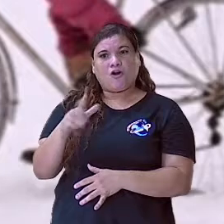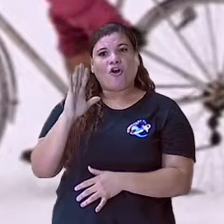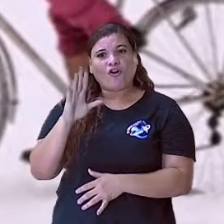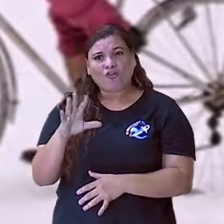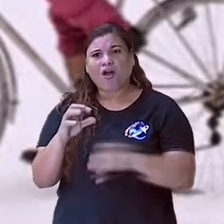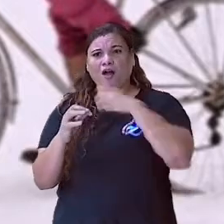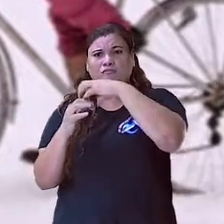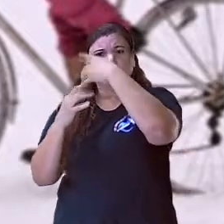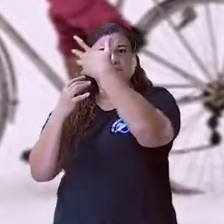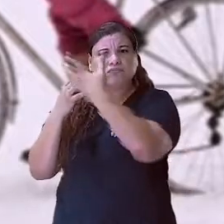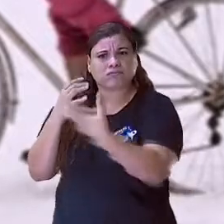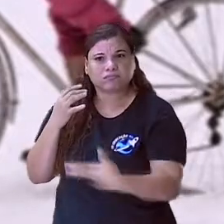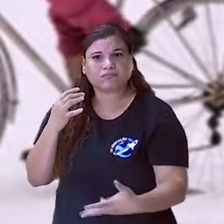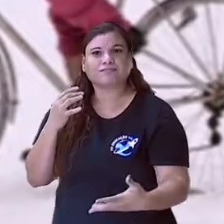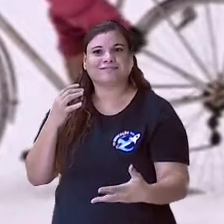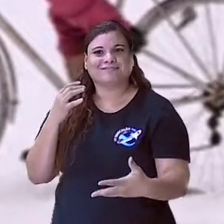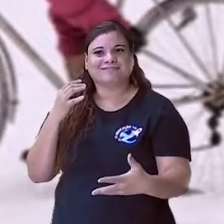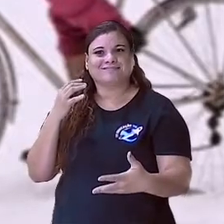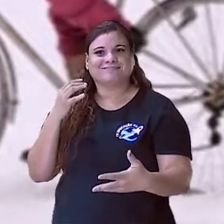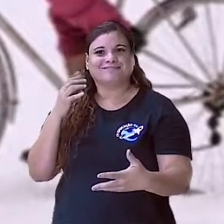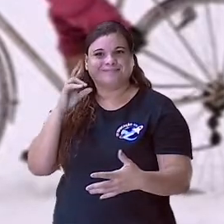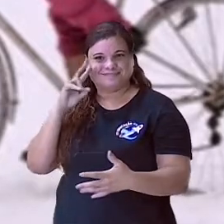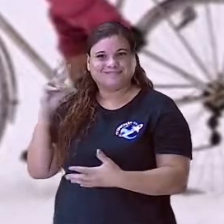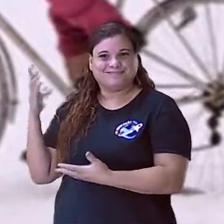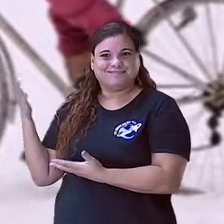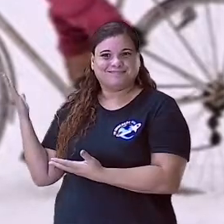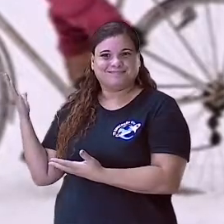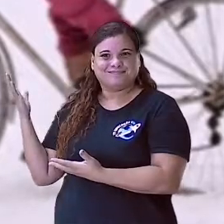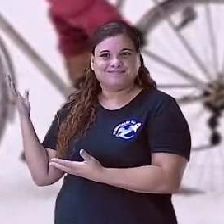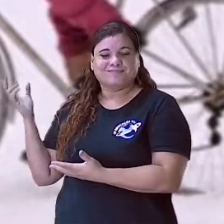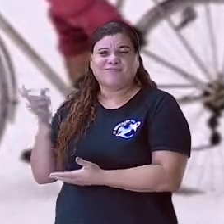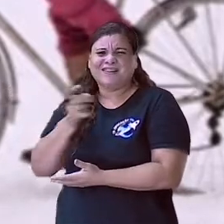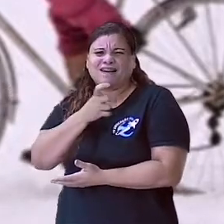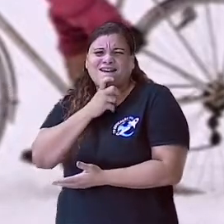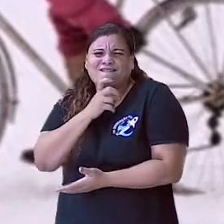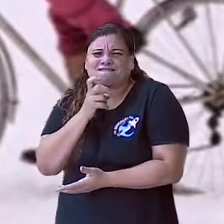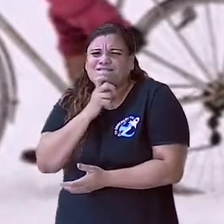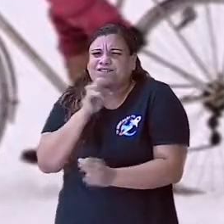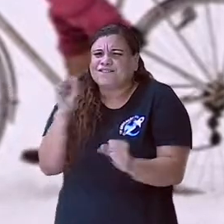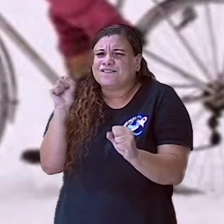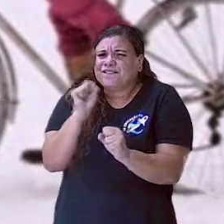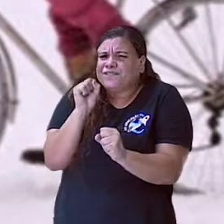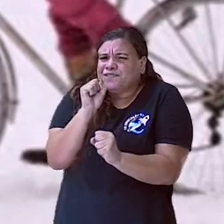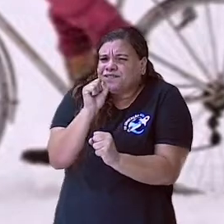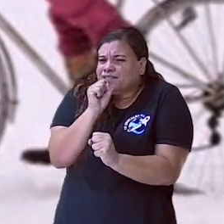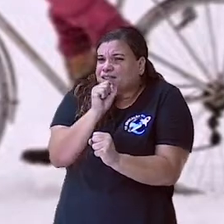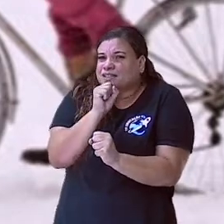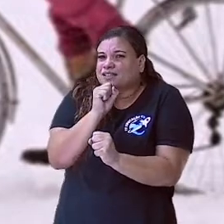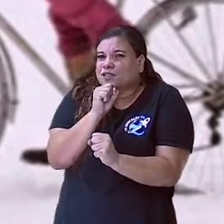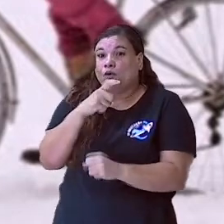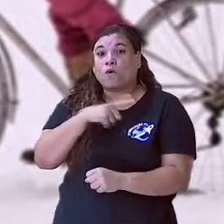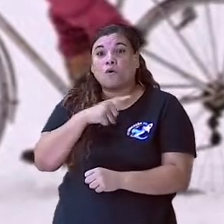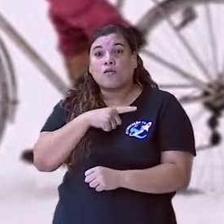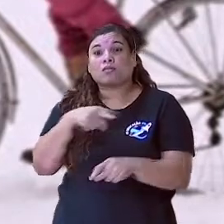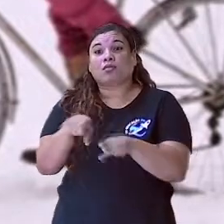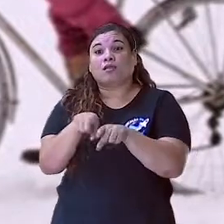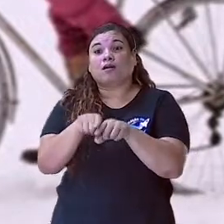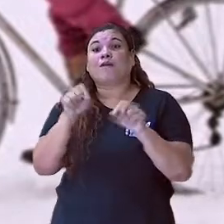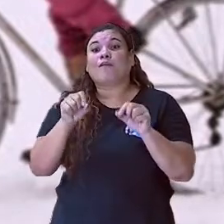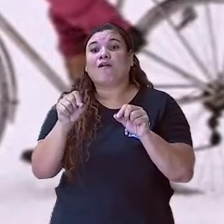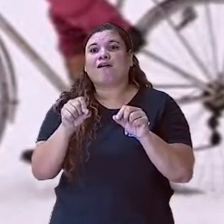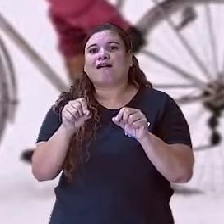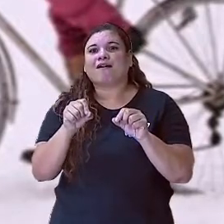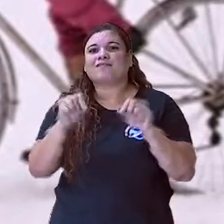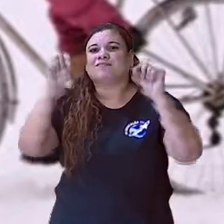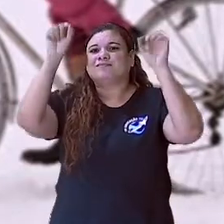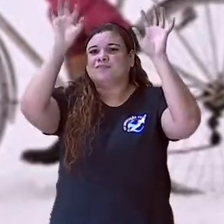rigorosos. Alguém foi corajoso de sair de bicicleta aí, né? Mas nós temos o quê? Até neve. Então, nós temos